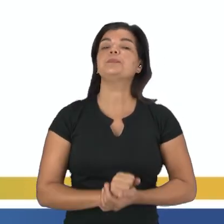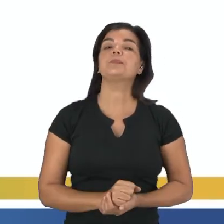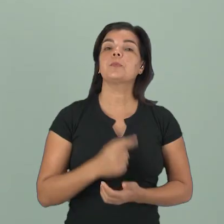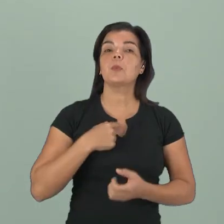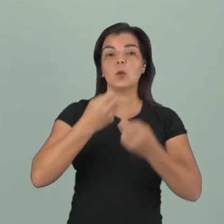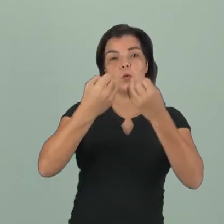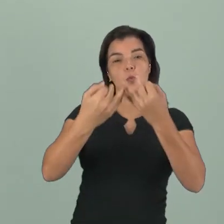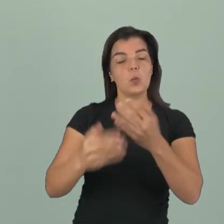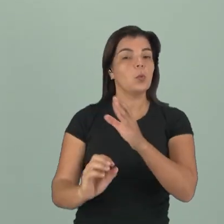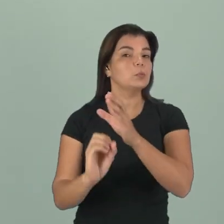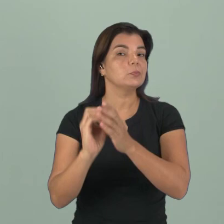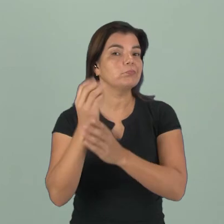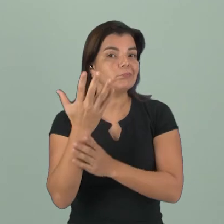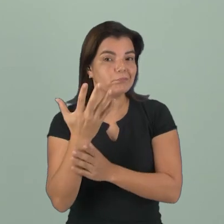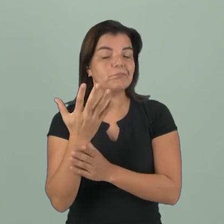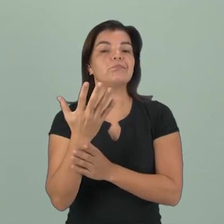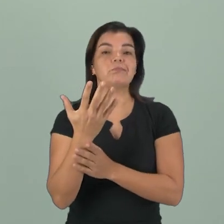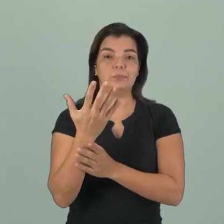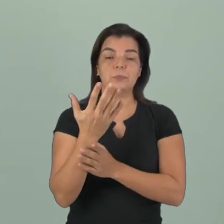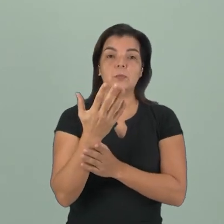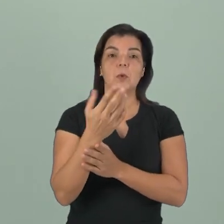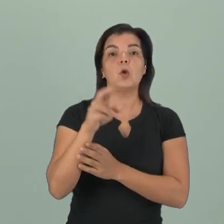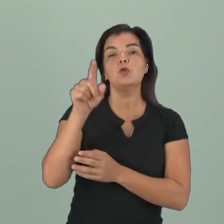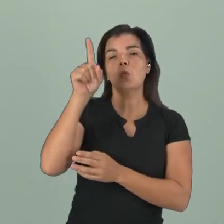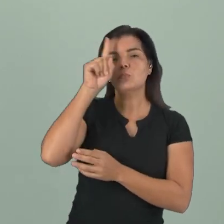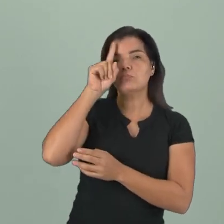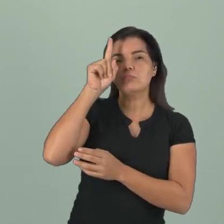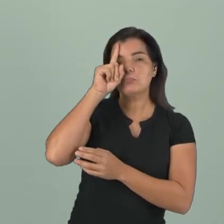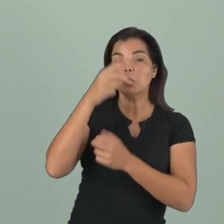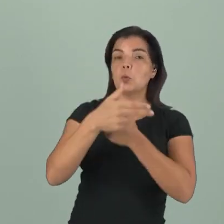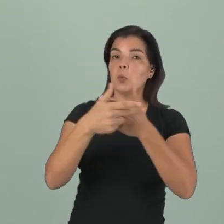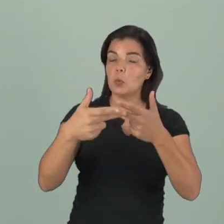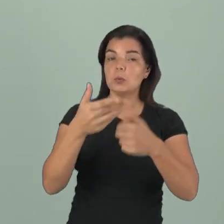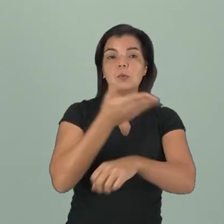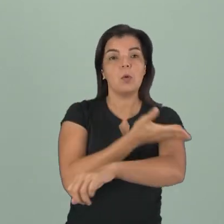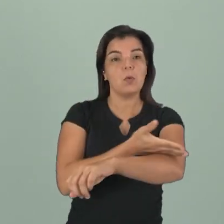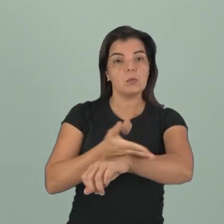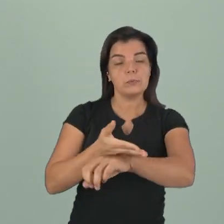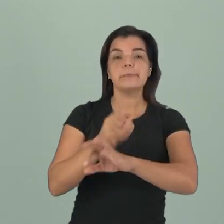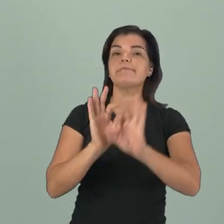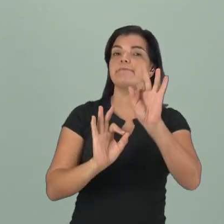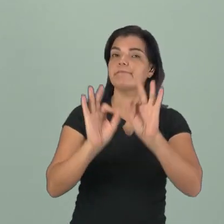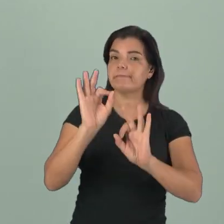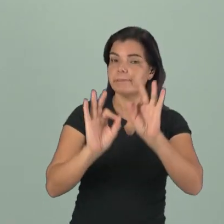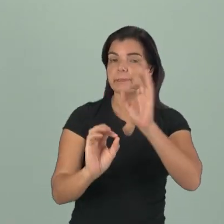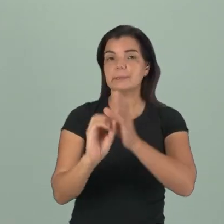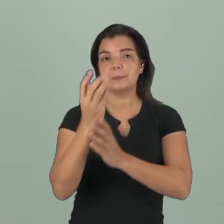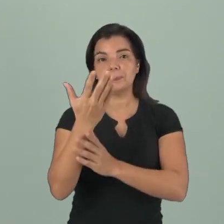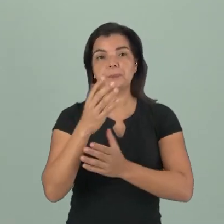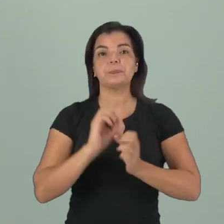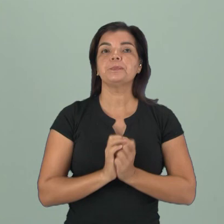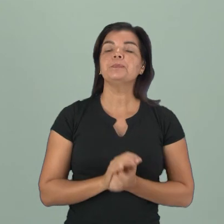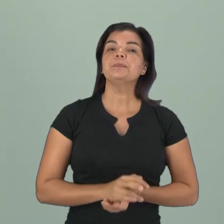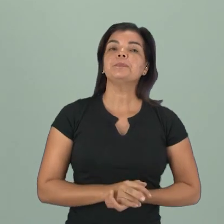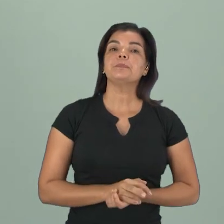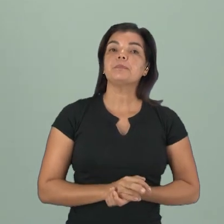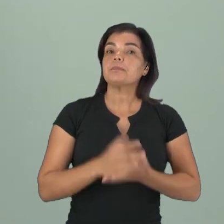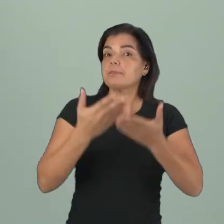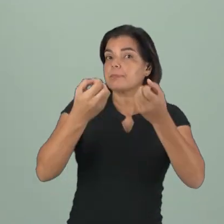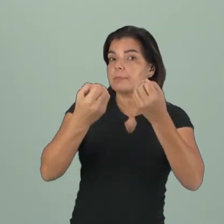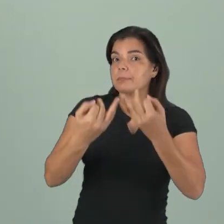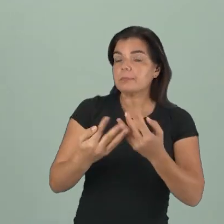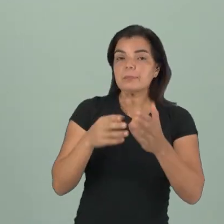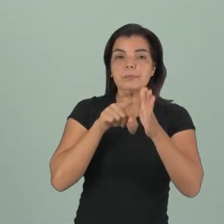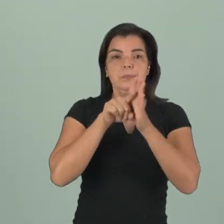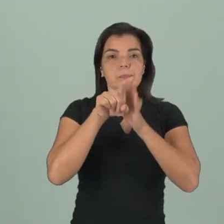falar sobre fatos, sobre rotina diária, sobre coisas que nós costumamos fazer também, ok? Então, quando a gente vai